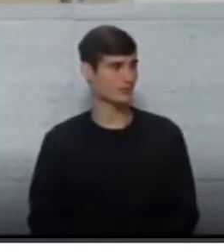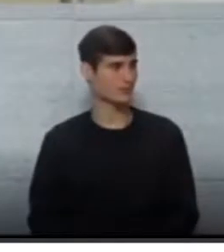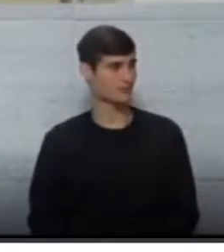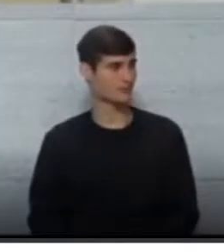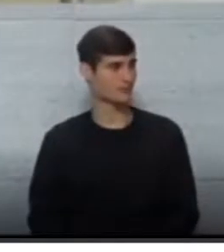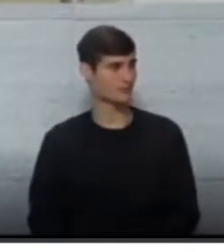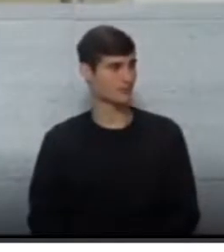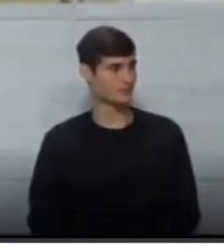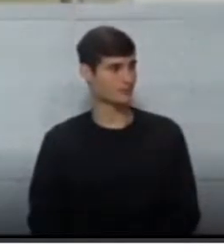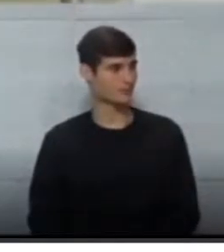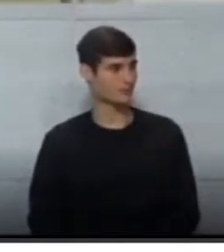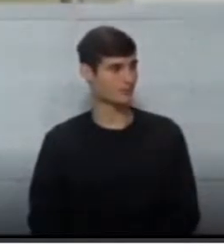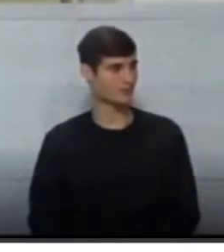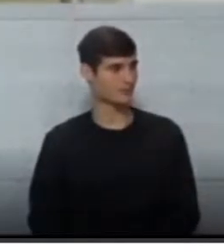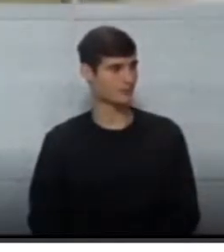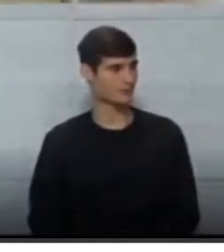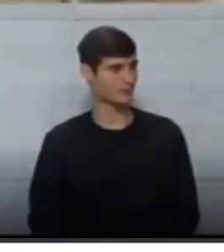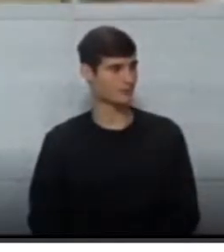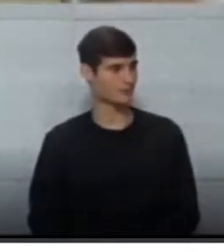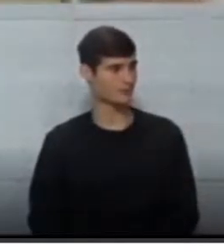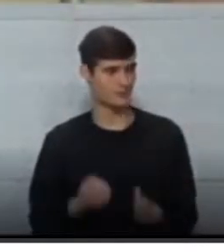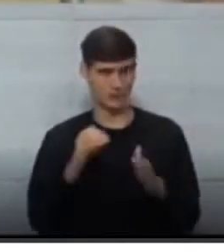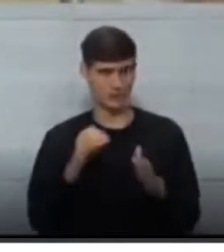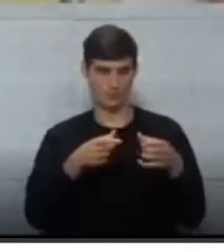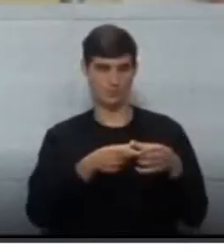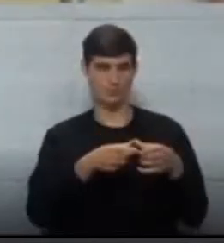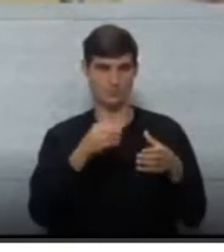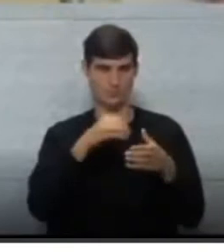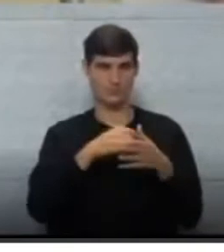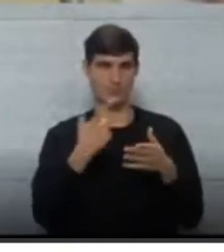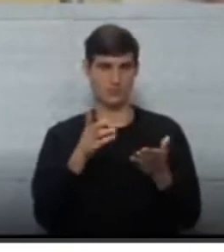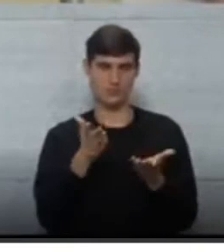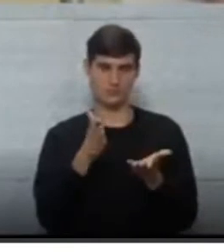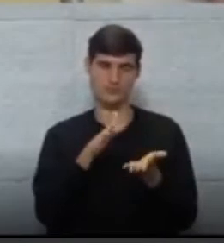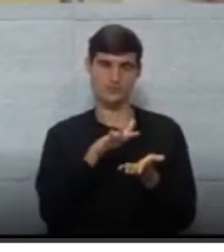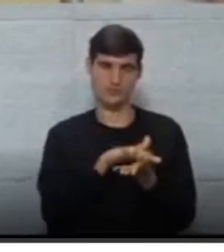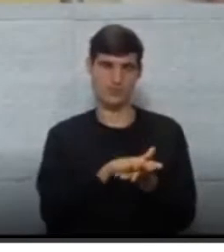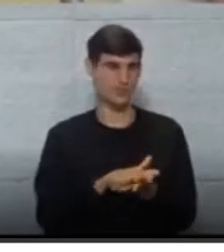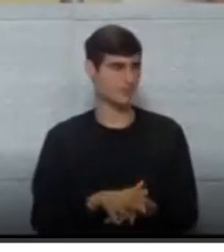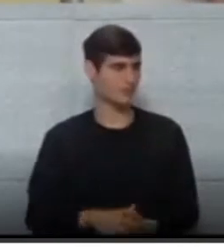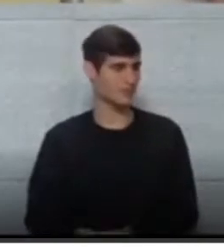Vou dispersar 100 microlitros, vou inocular 100 microlitros na placa.